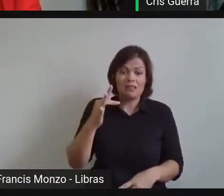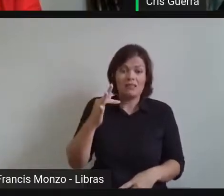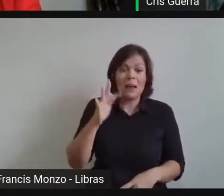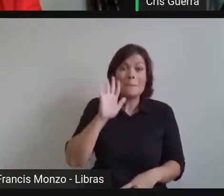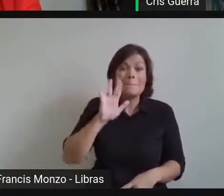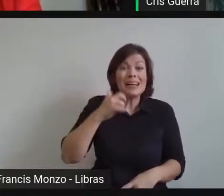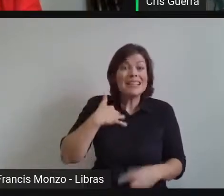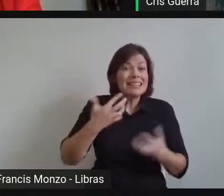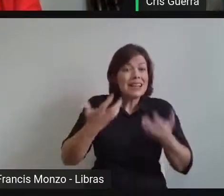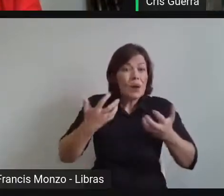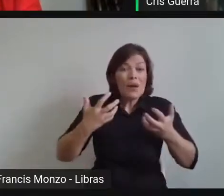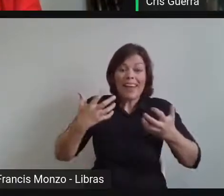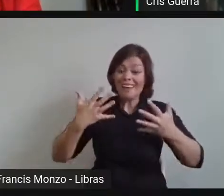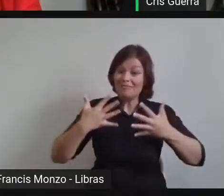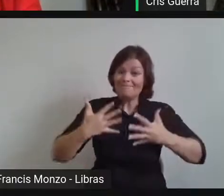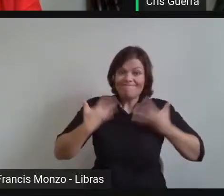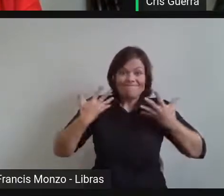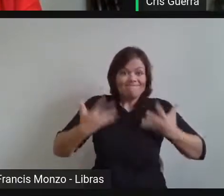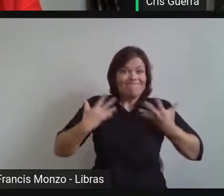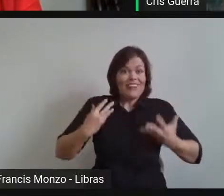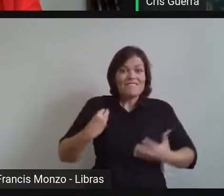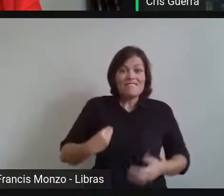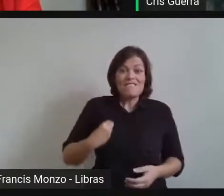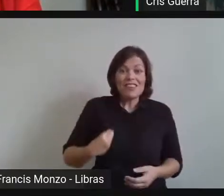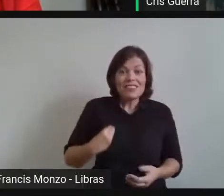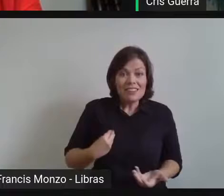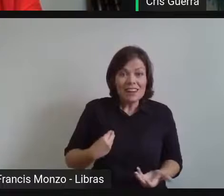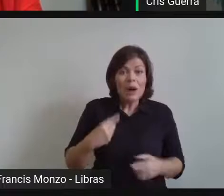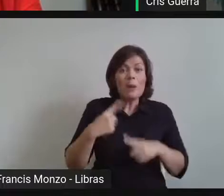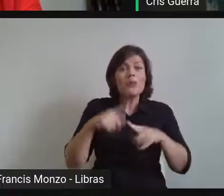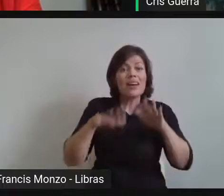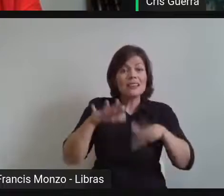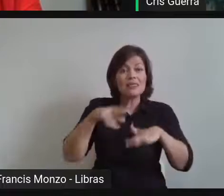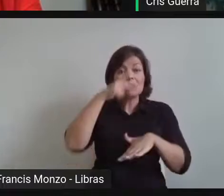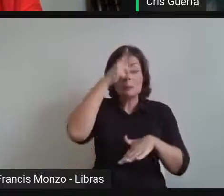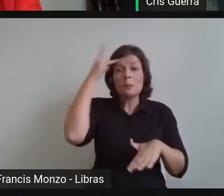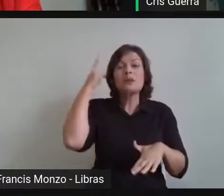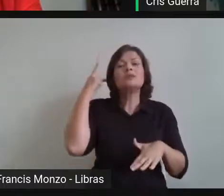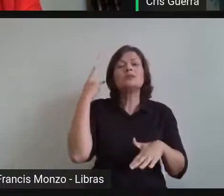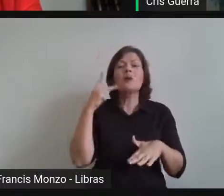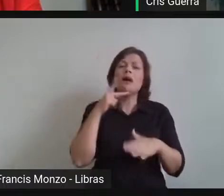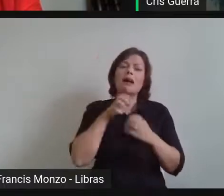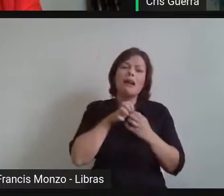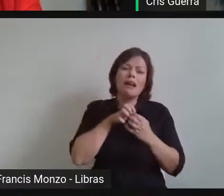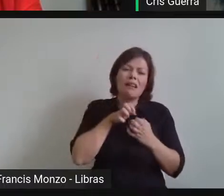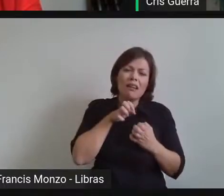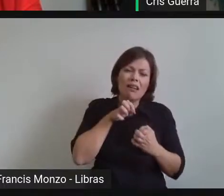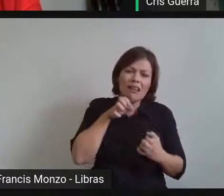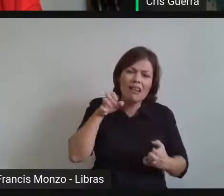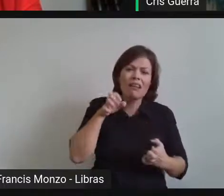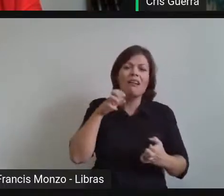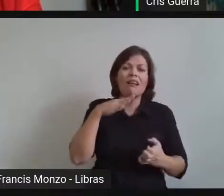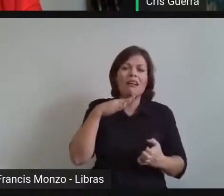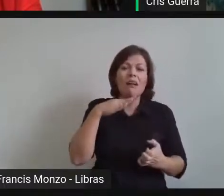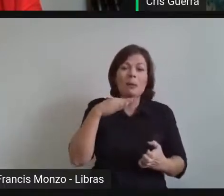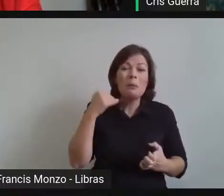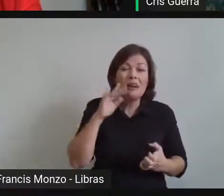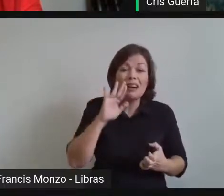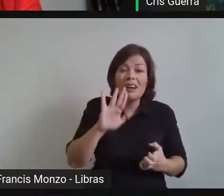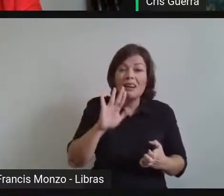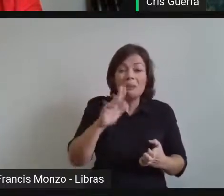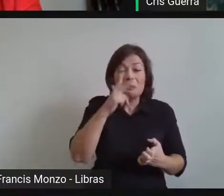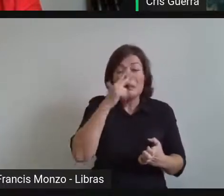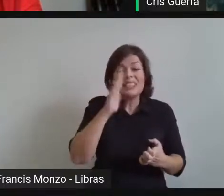tarde, mas já tá tão pouco vivo, né? Então, eu quero substituir esse termo juventude por vitalidade. Eu acho